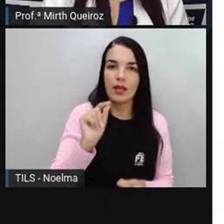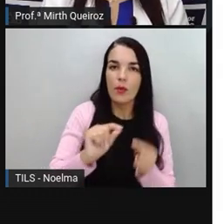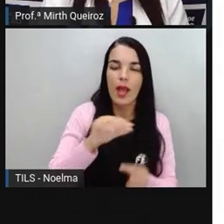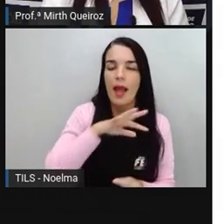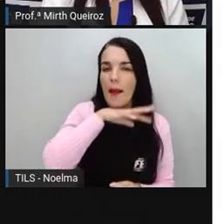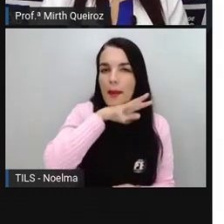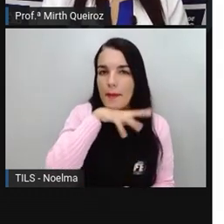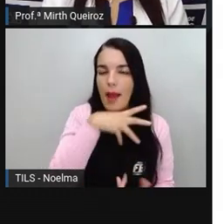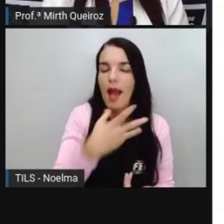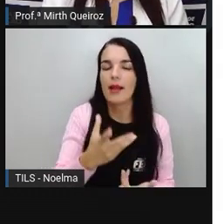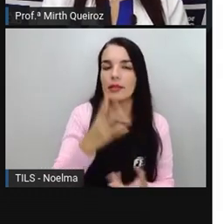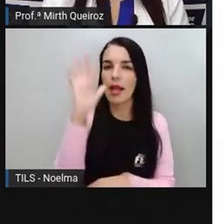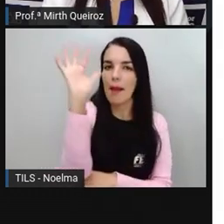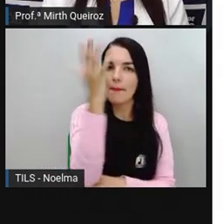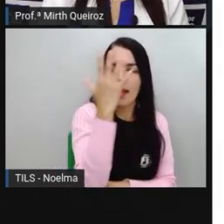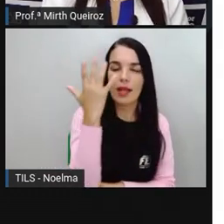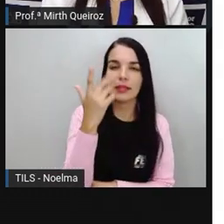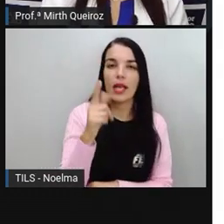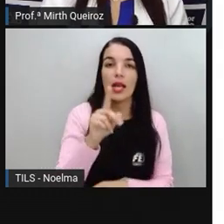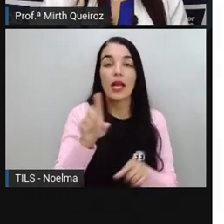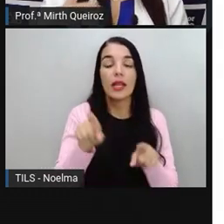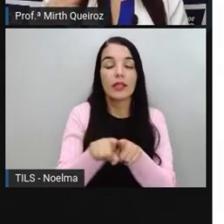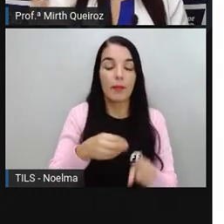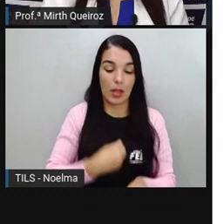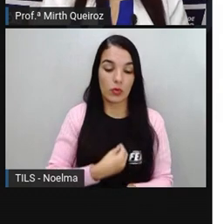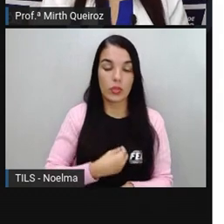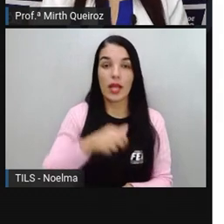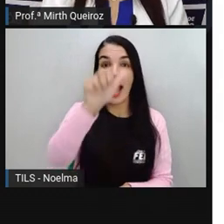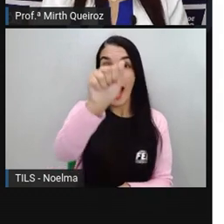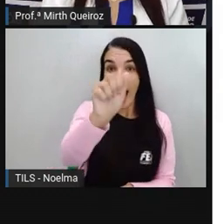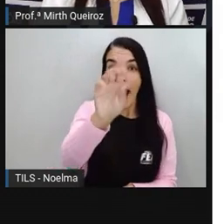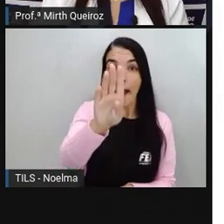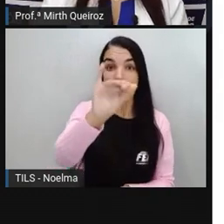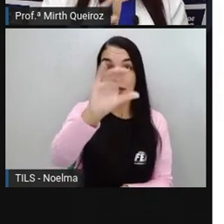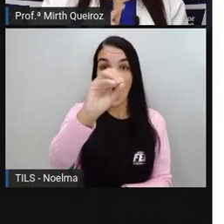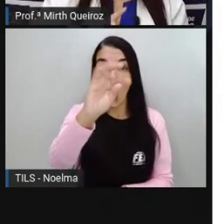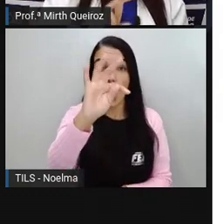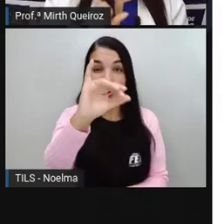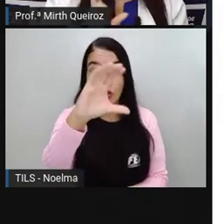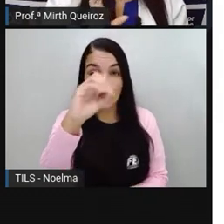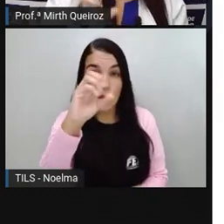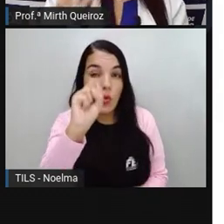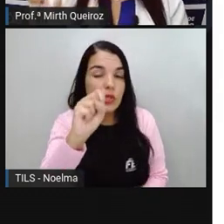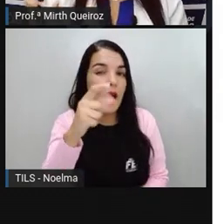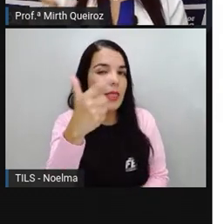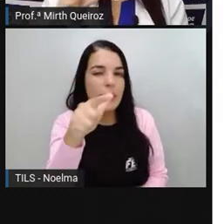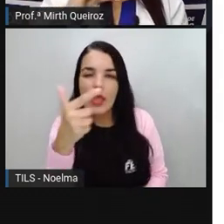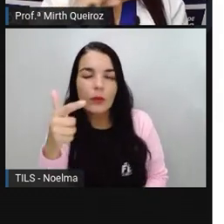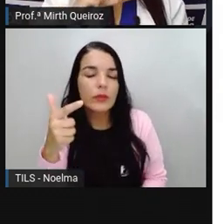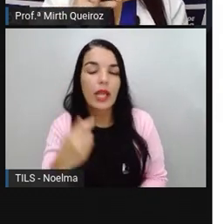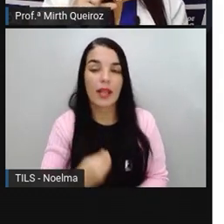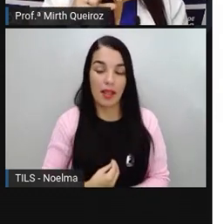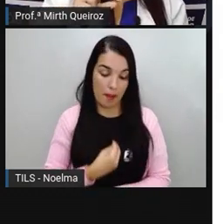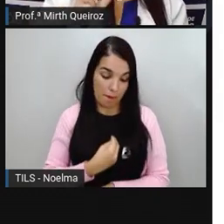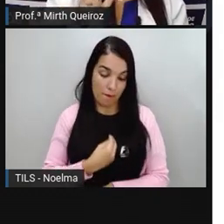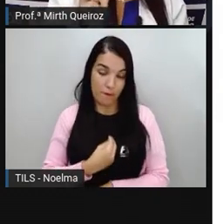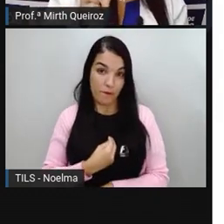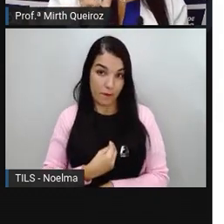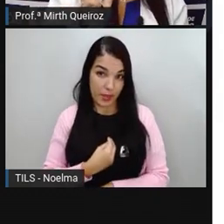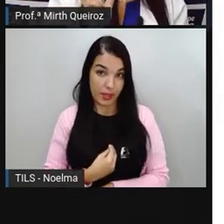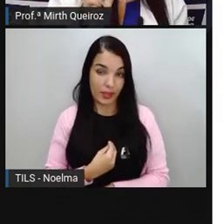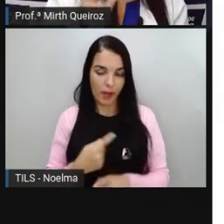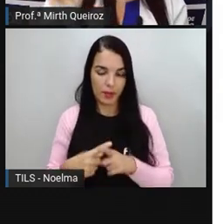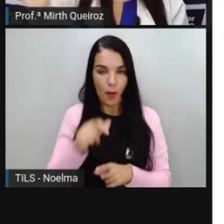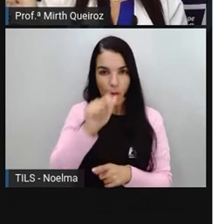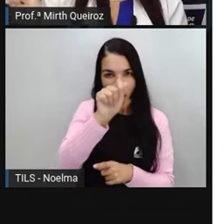das plantas, dos animais. E os seres abióticos, ou também chamados de não biótico, esse A